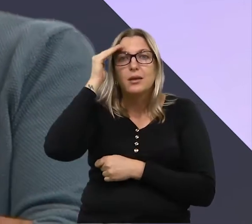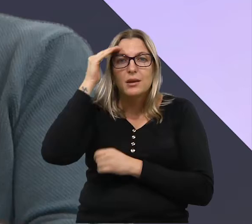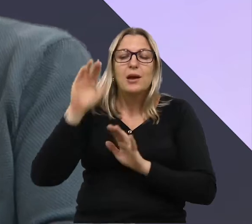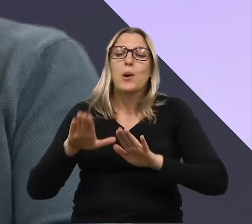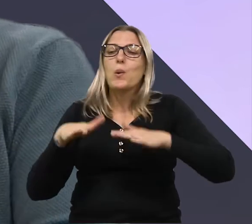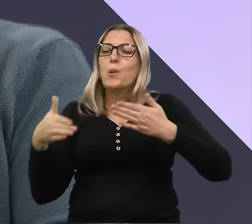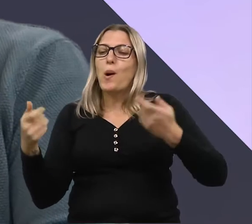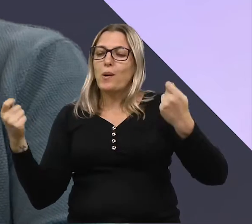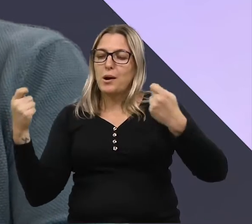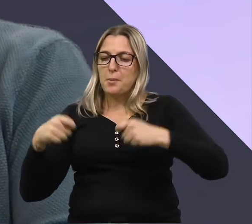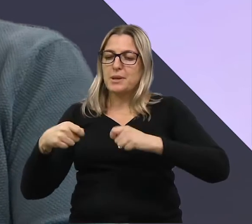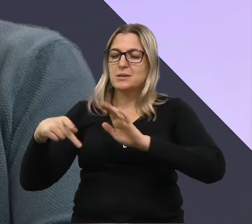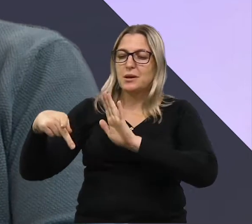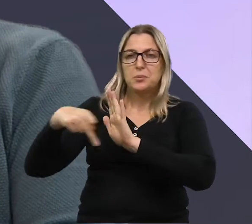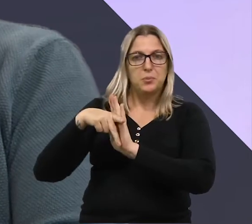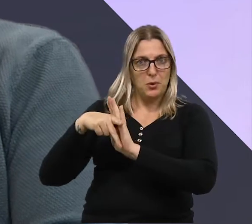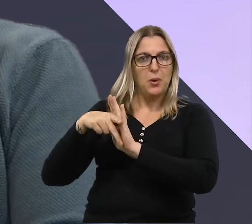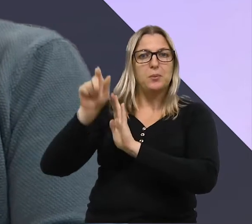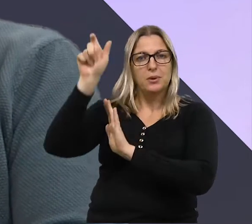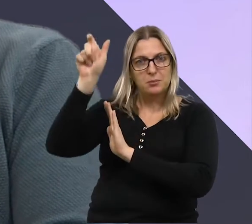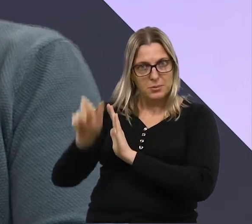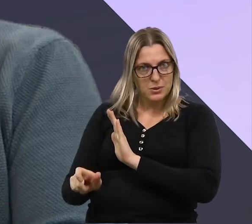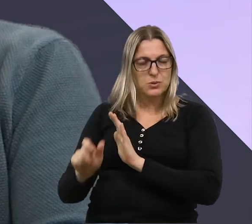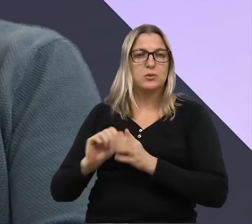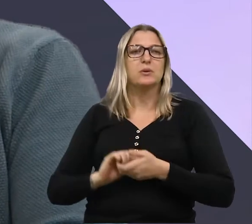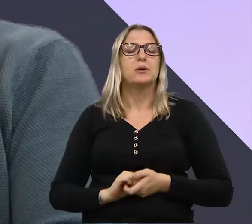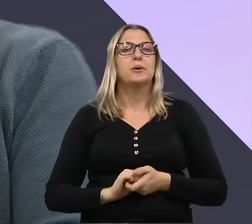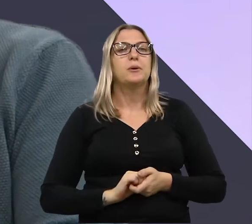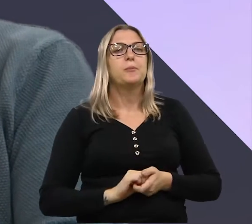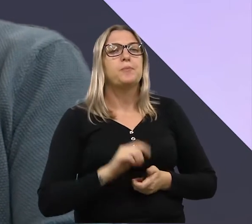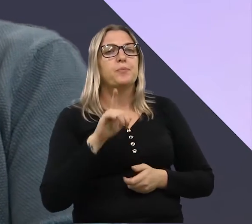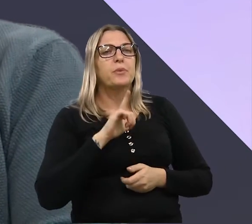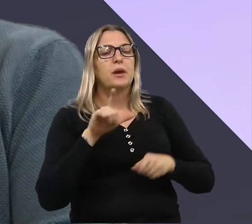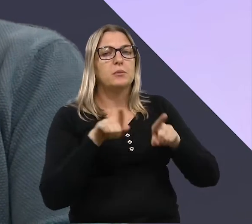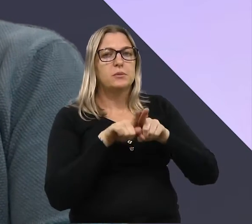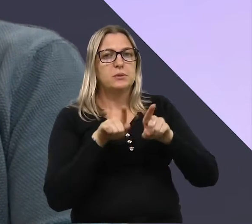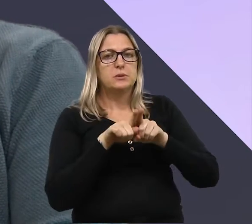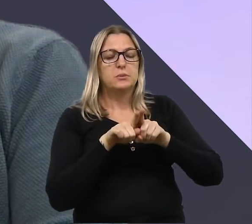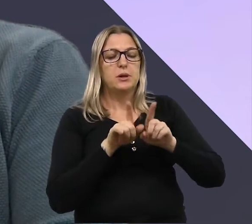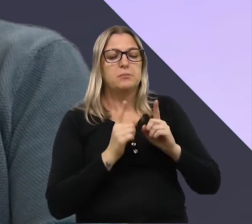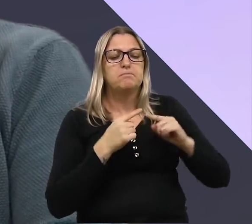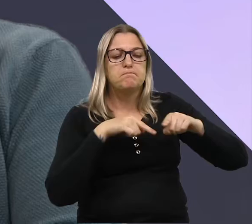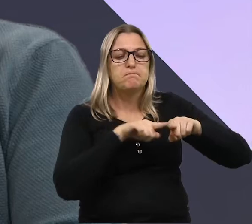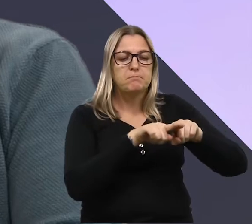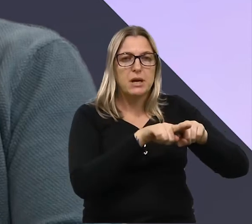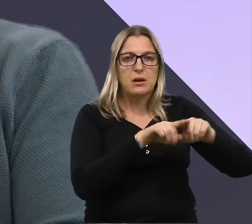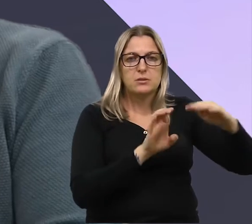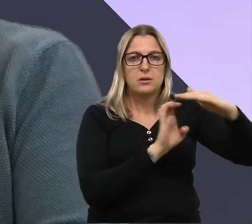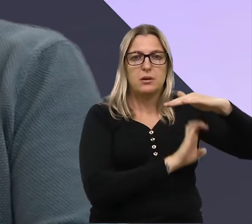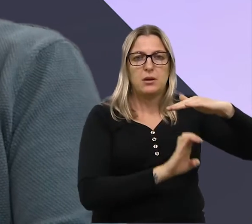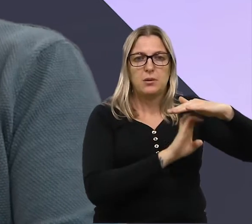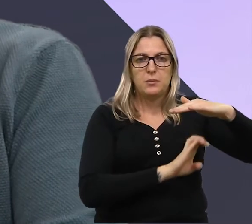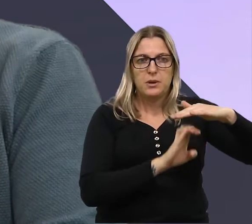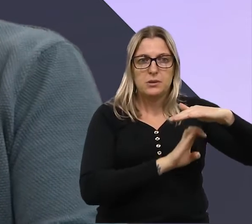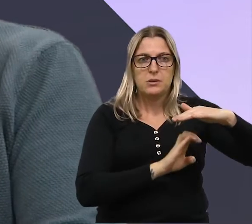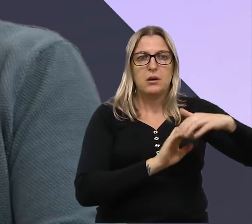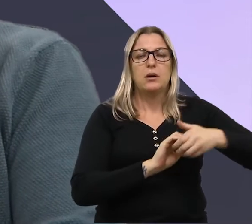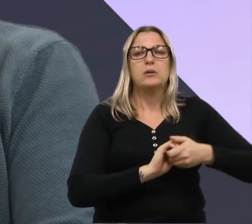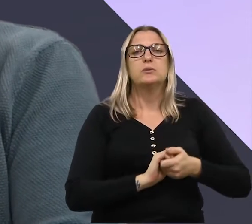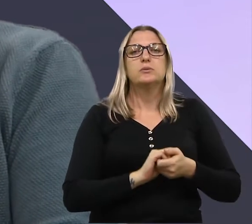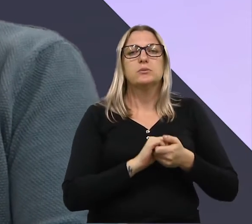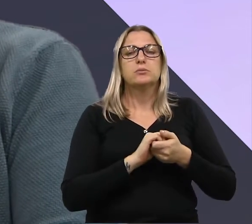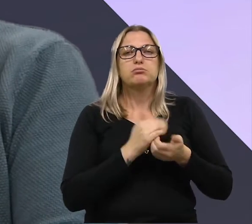que ele pode ser inserido no mercado de trabalho nós temos também uma parceria com alguns empresários empreendedores que que iniciaram